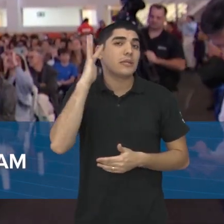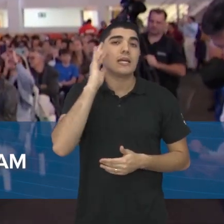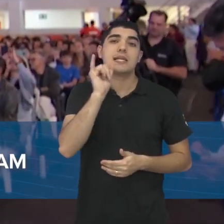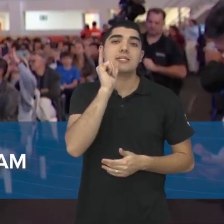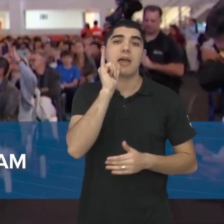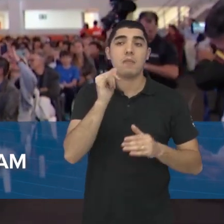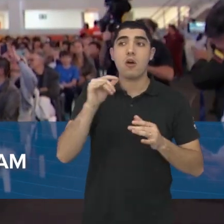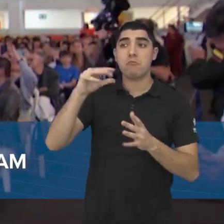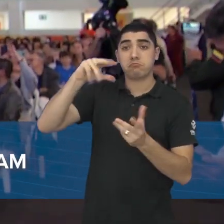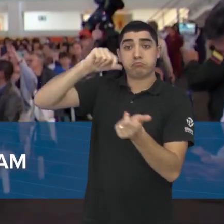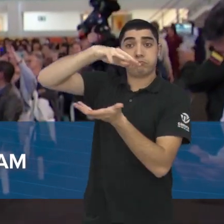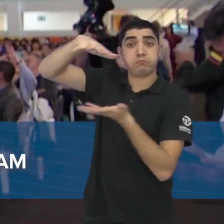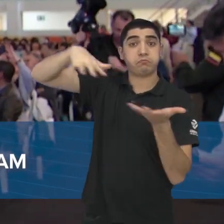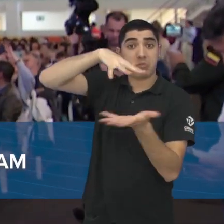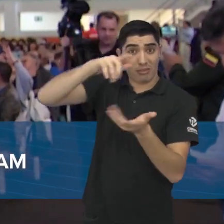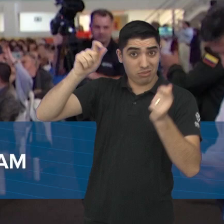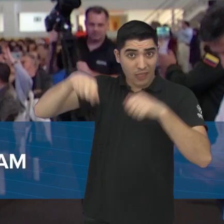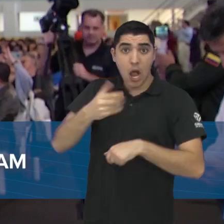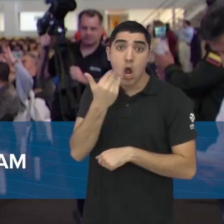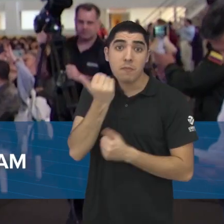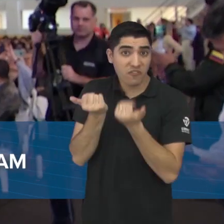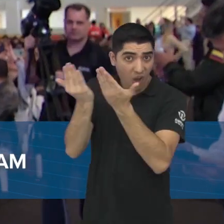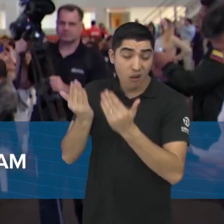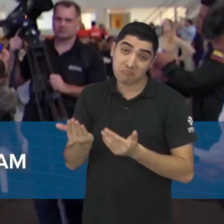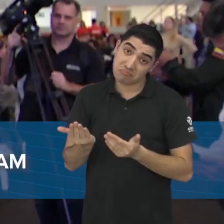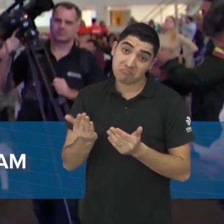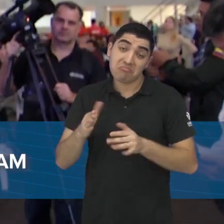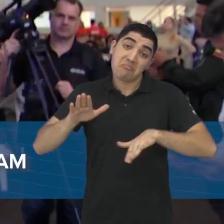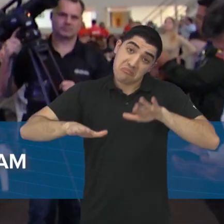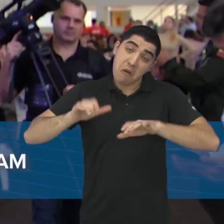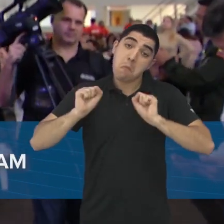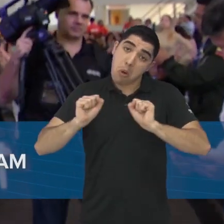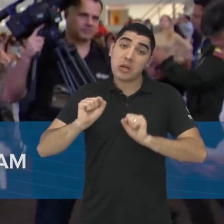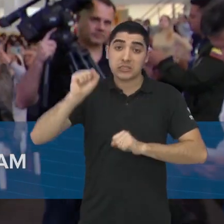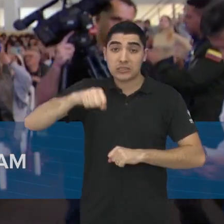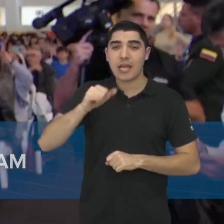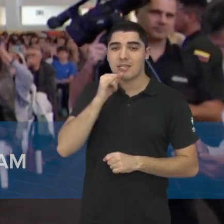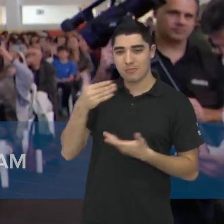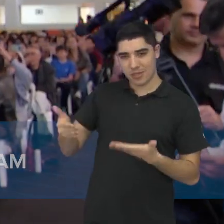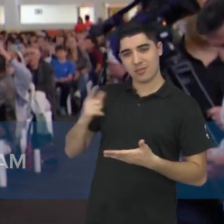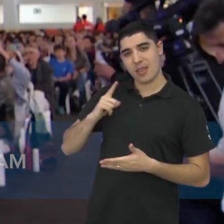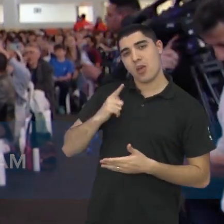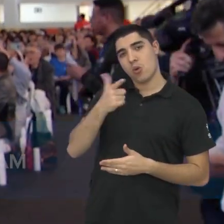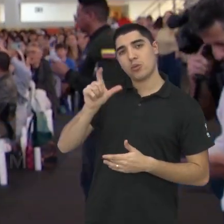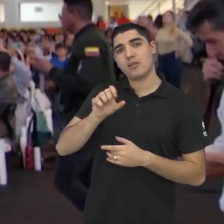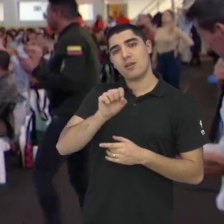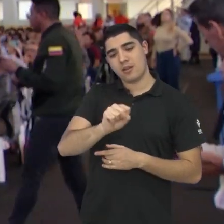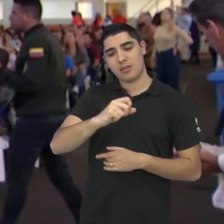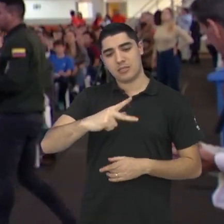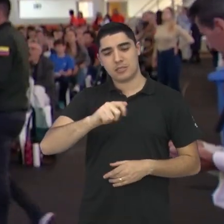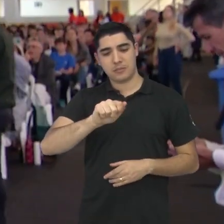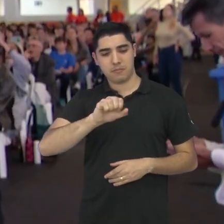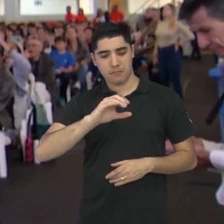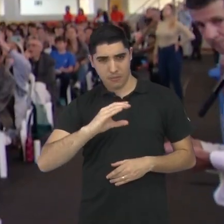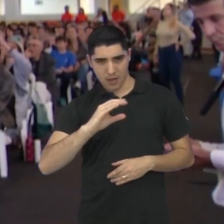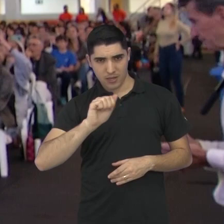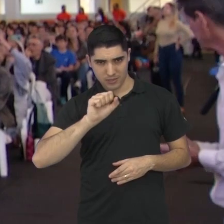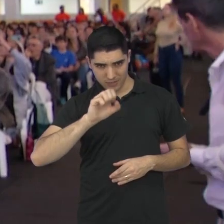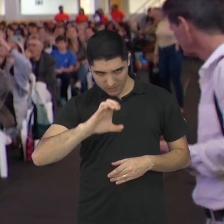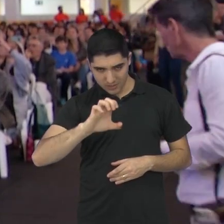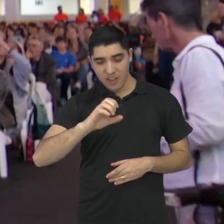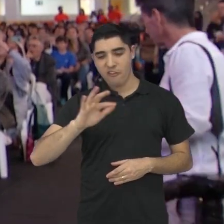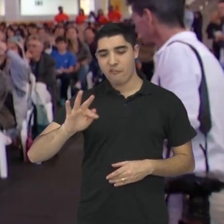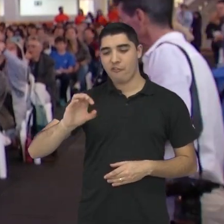podemos sintetizar a comida no espaço, em outros planetas? Talvez sim. Vem pesquisa nessa frente aí, que é o tal do Space Farming, né? Ou